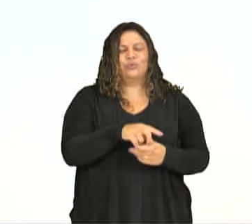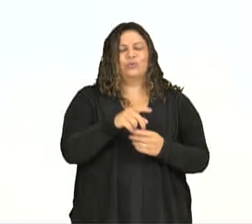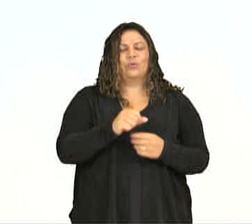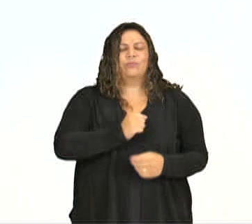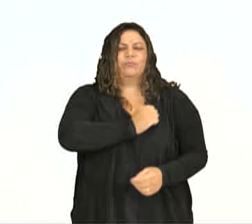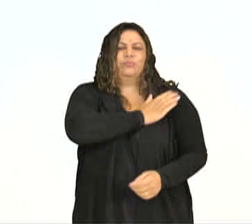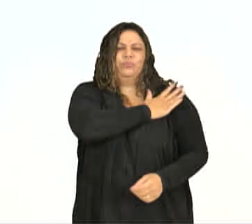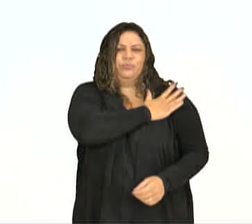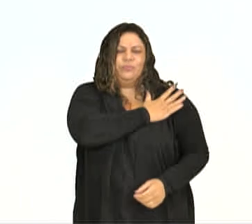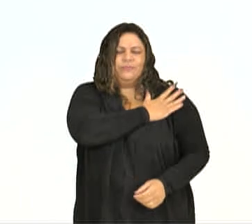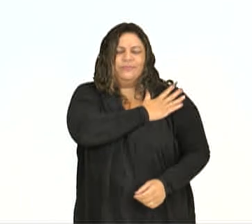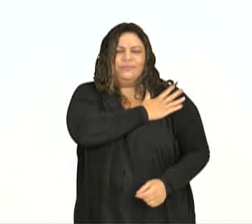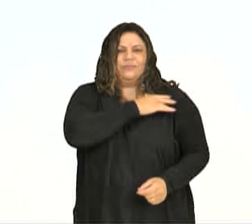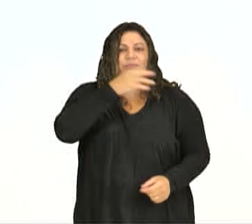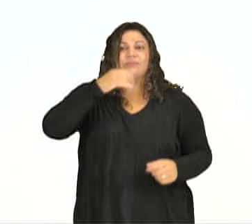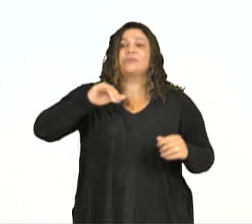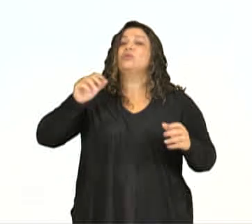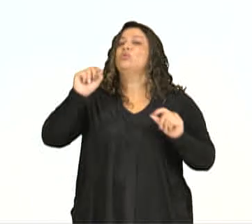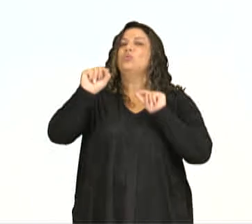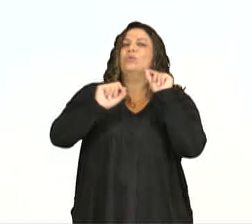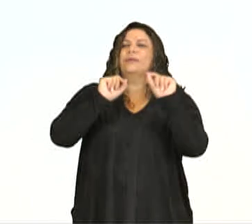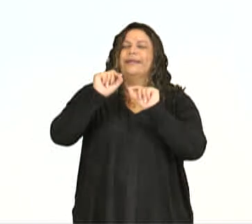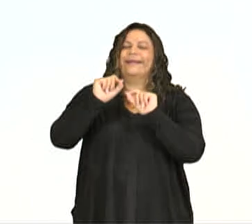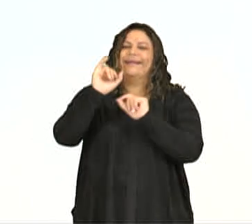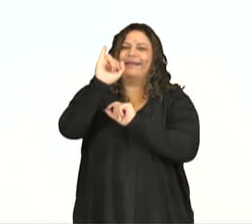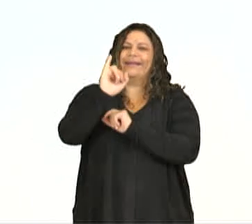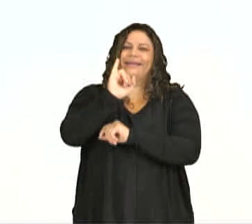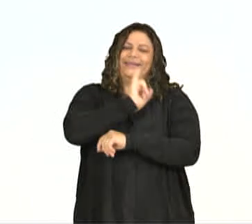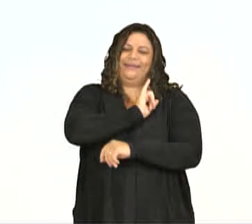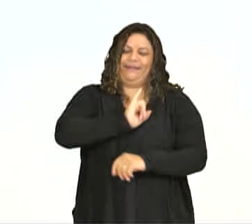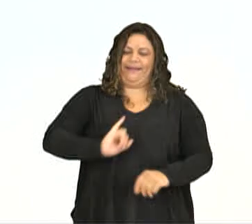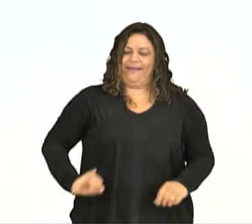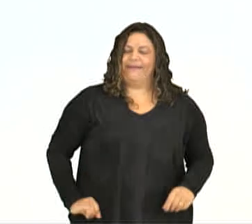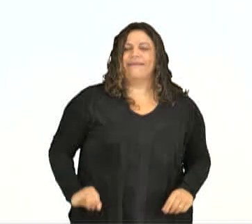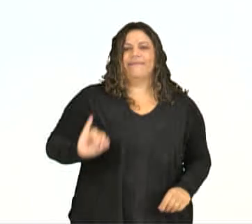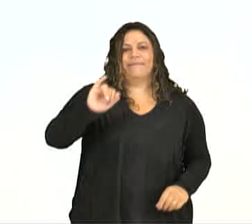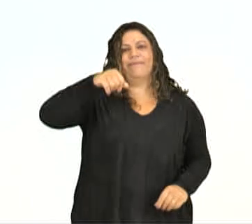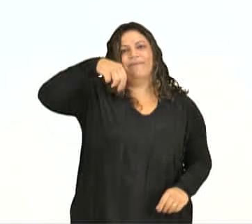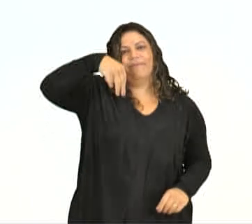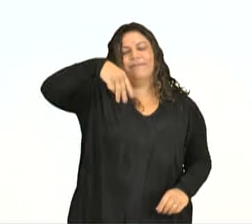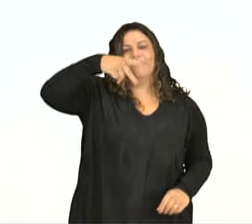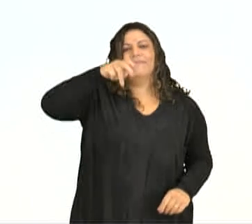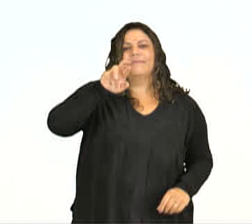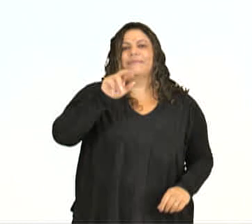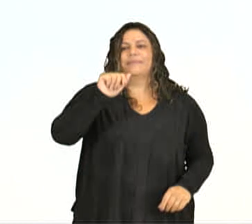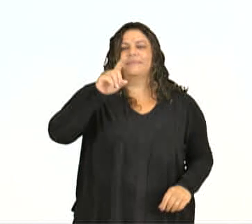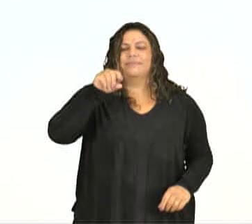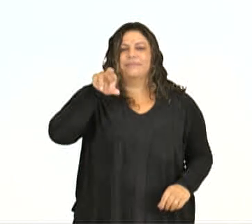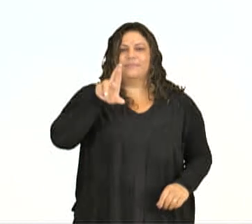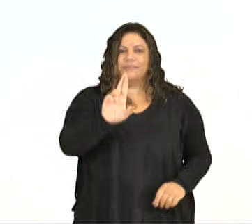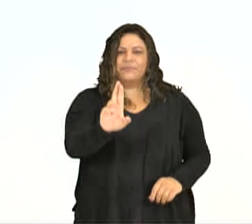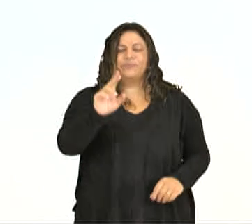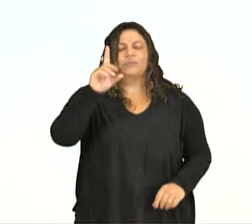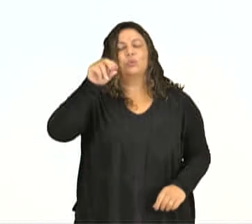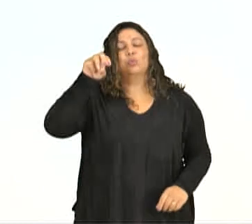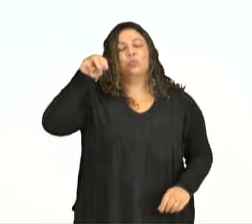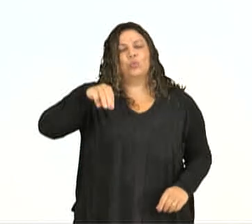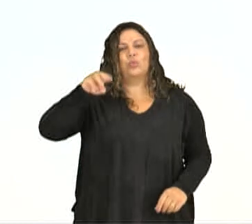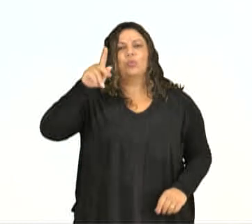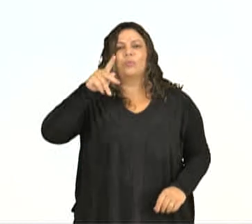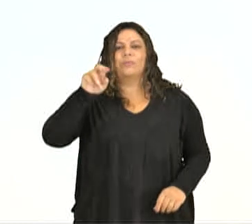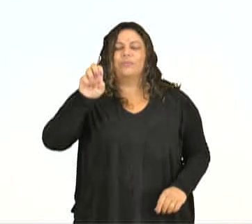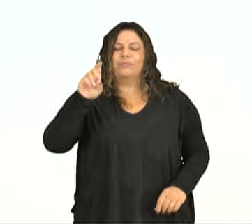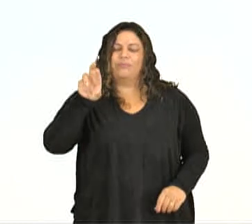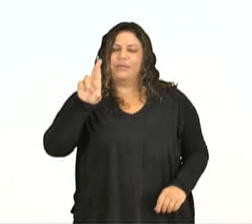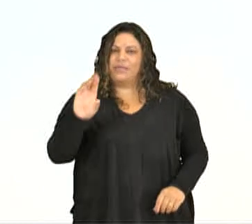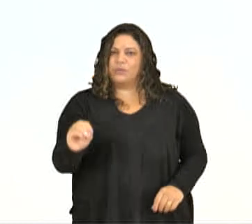Como ele veio ser professor de ritmos, de músicas, e ele acabou trazendo a valsa com ele. A partir do momento